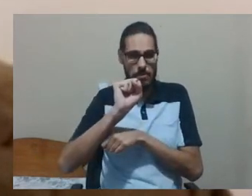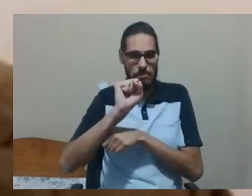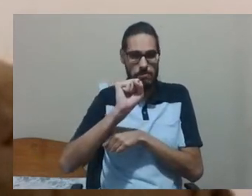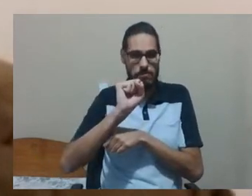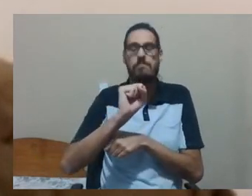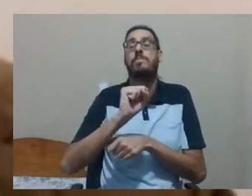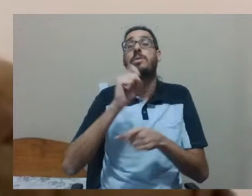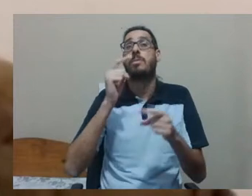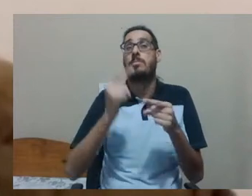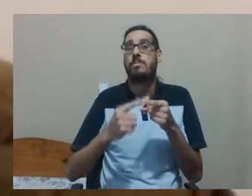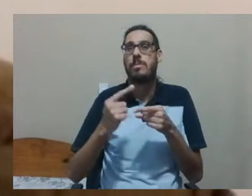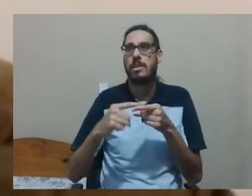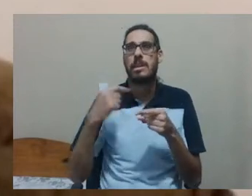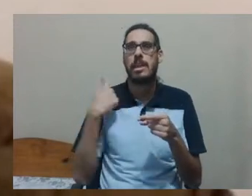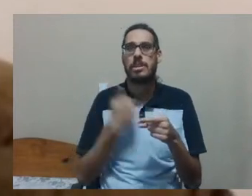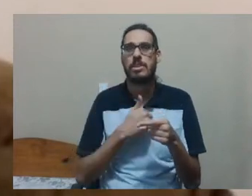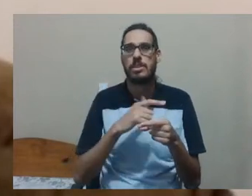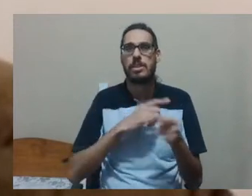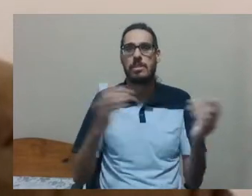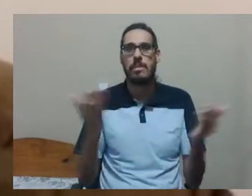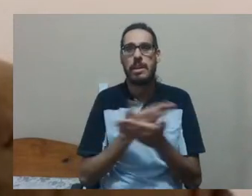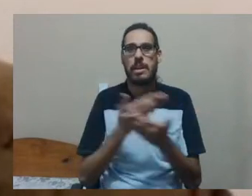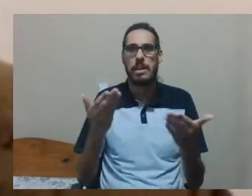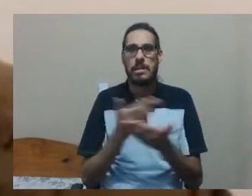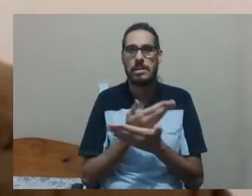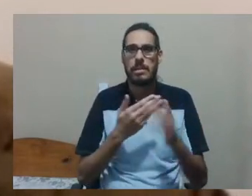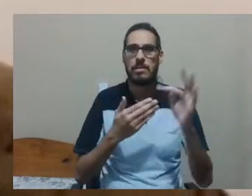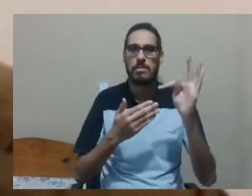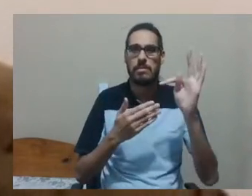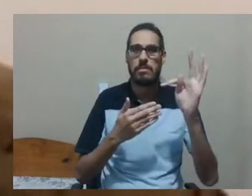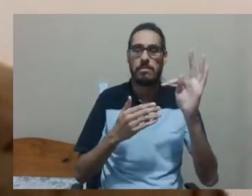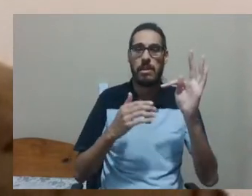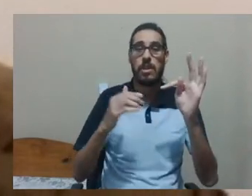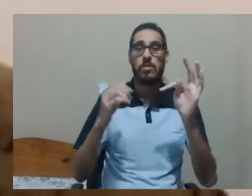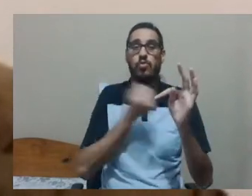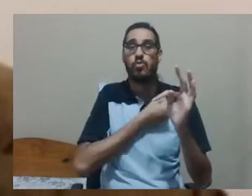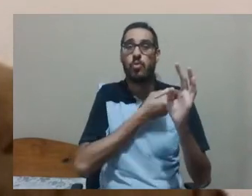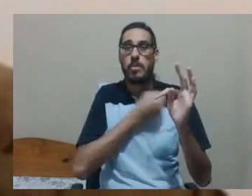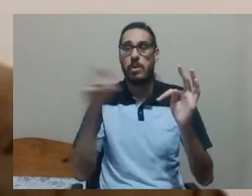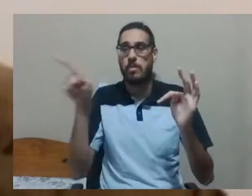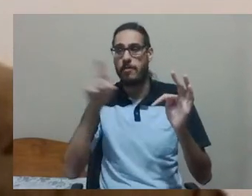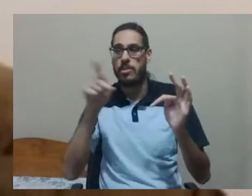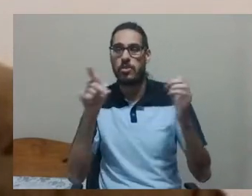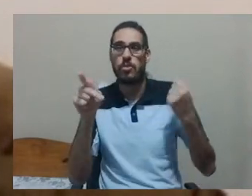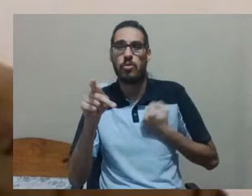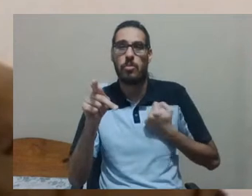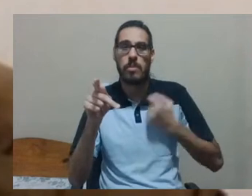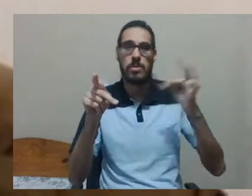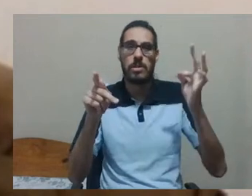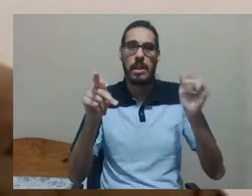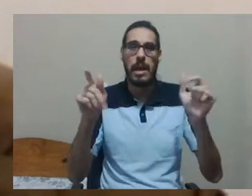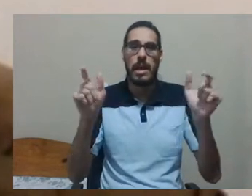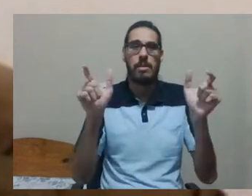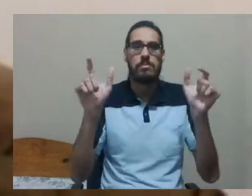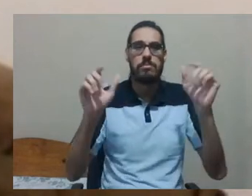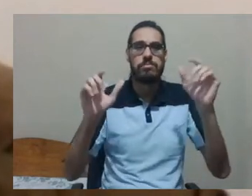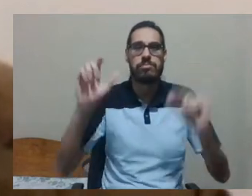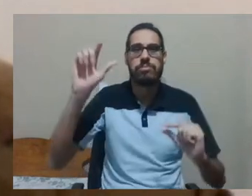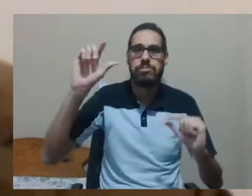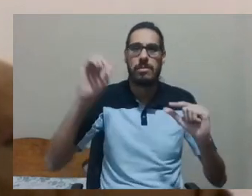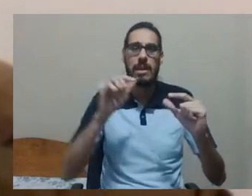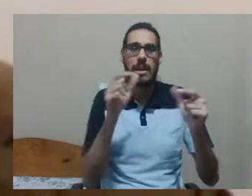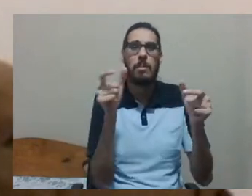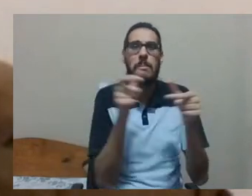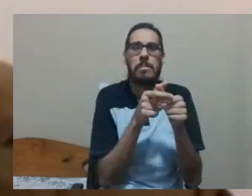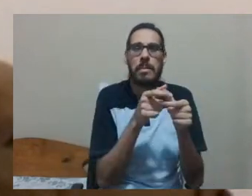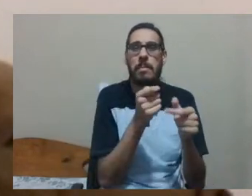relação TA-docente bastante baixa. Isso já foi amplamente discutido em várias situações nos debates anteriores. Mas